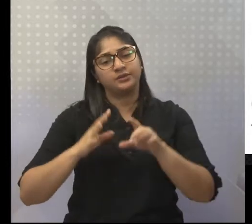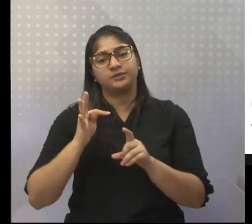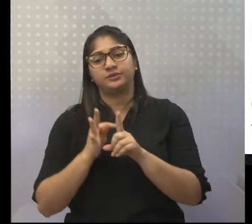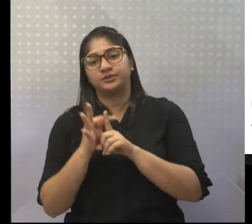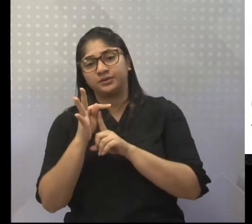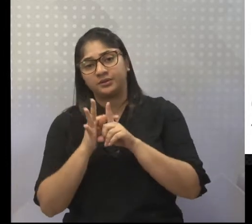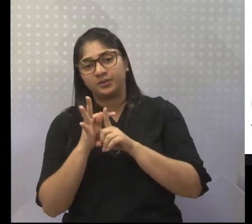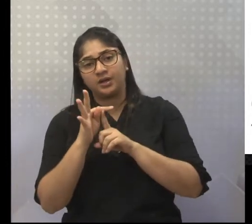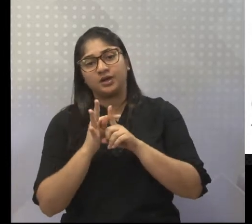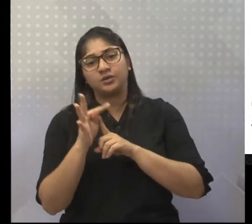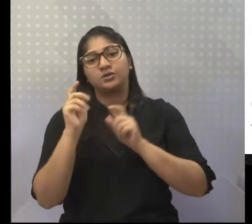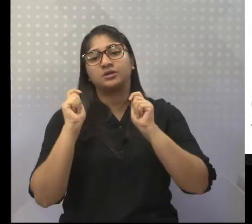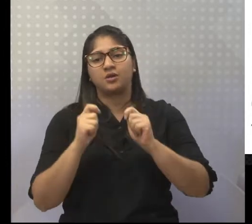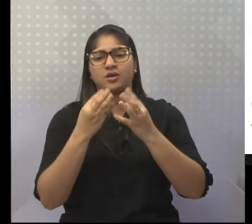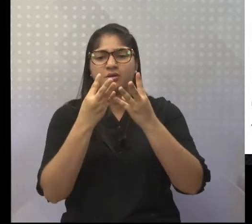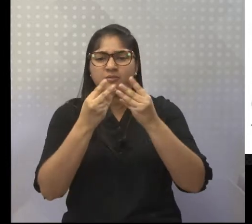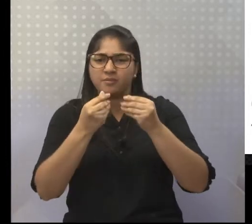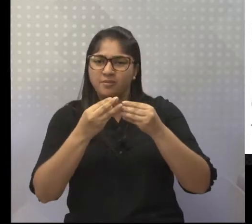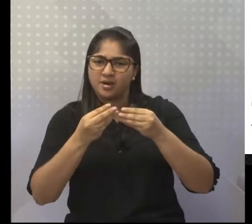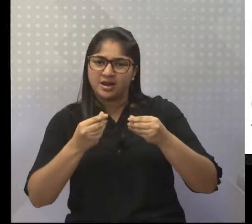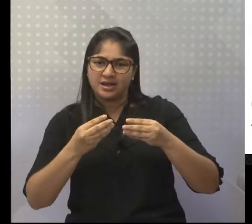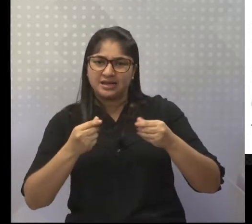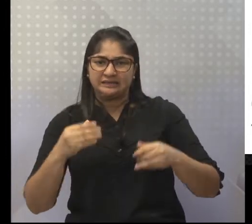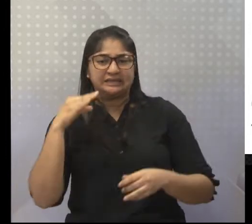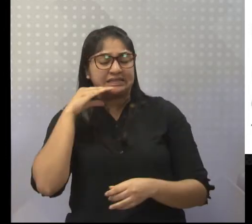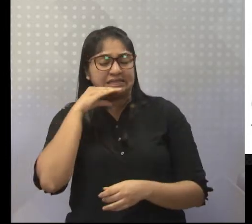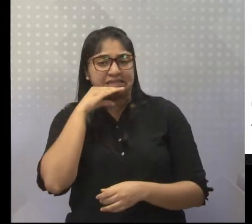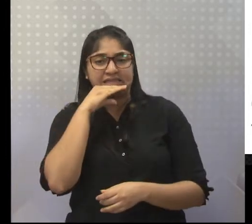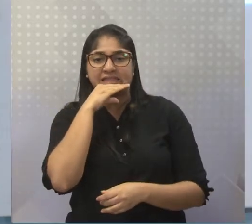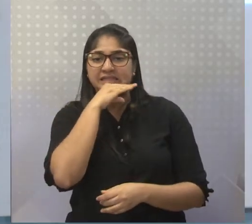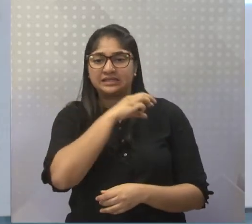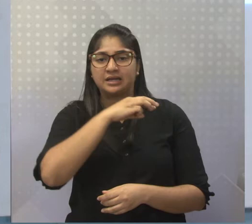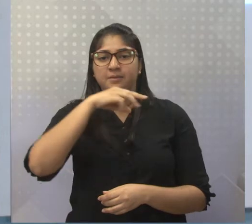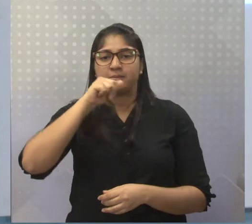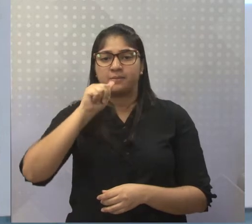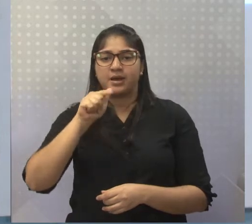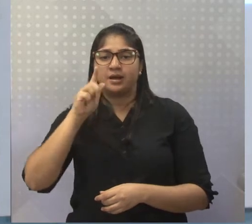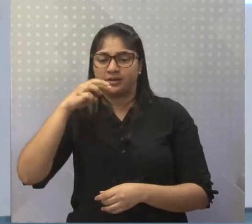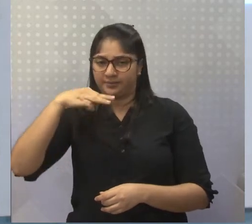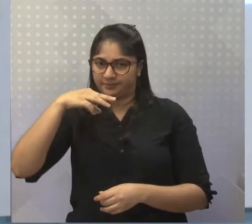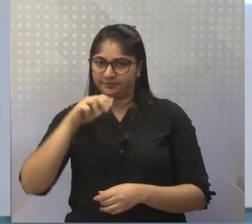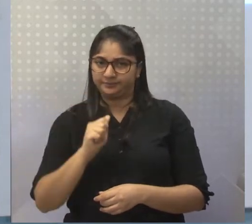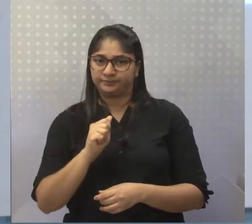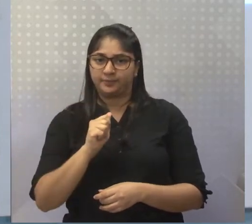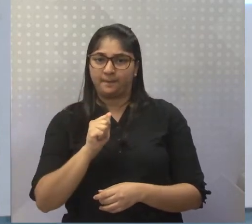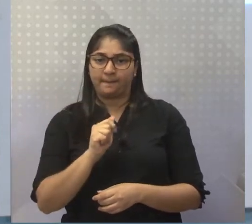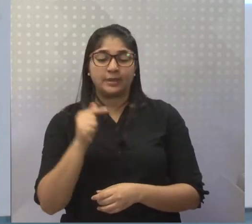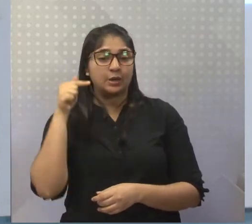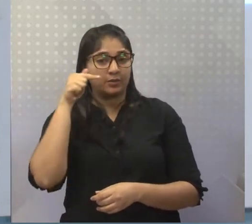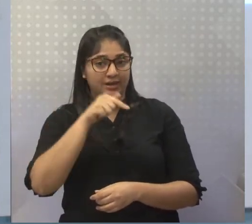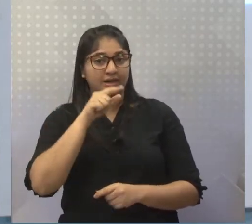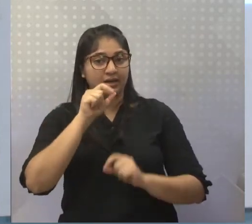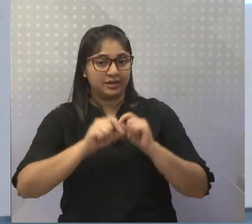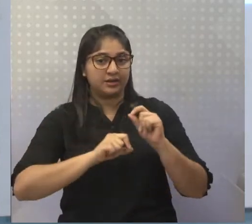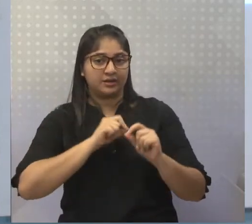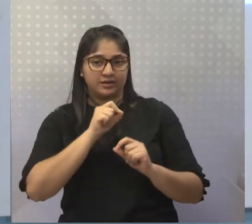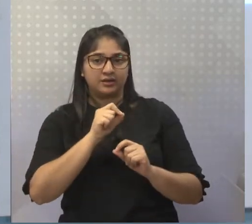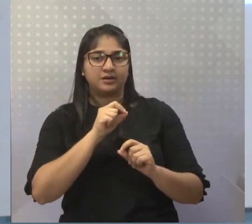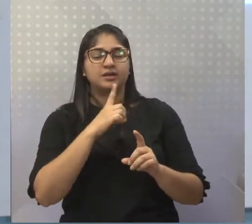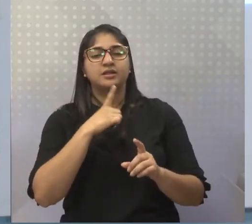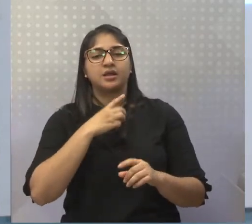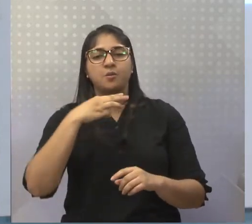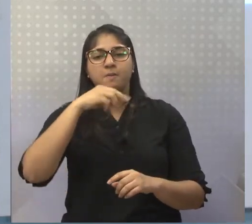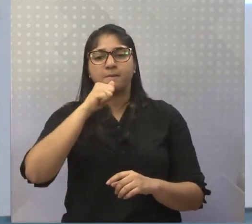pode informar o material pastoso extremamente quente chamado magma é nessa parte aí que a gente